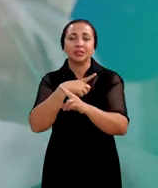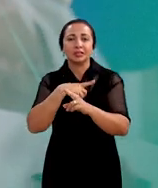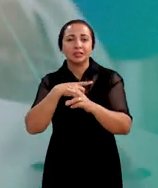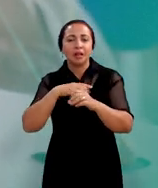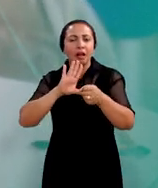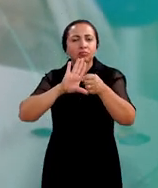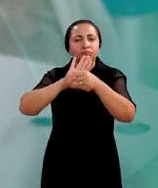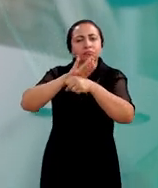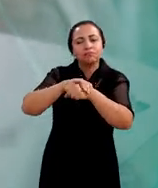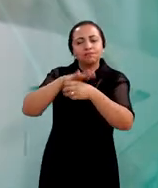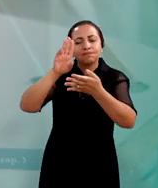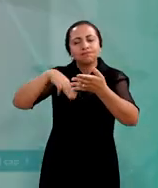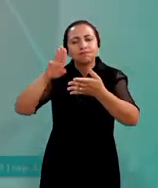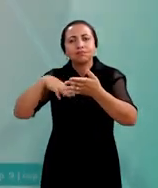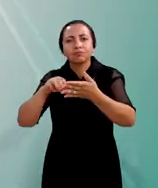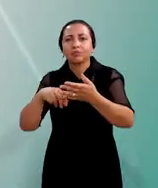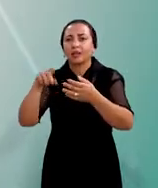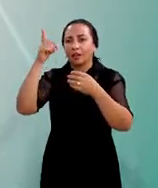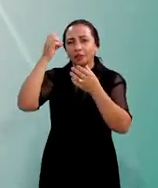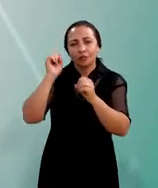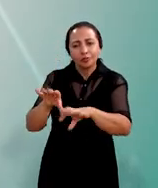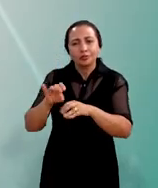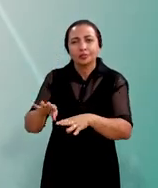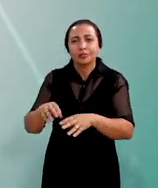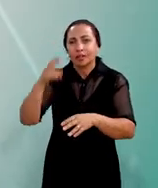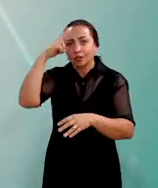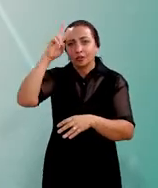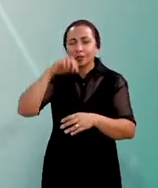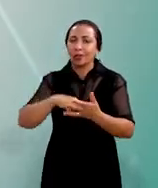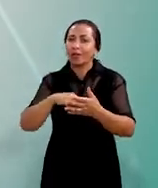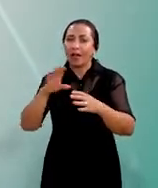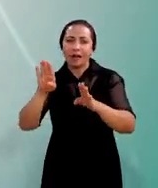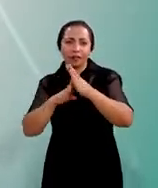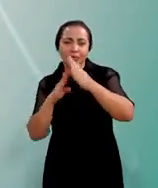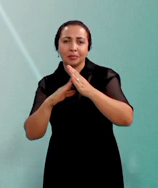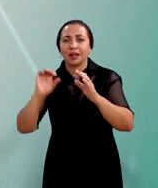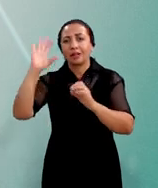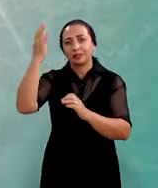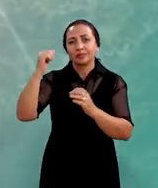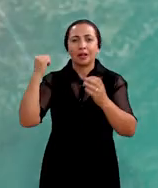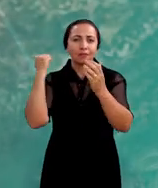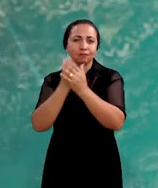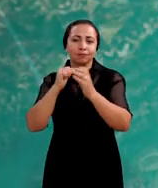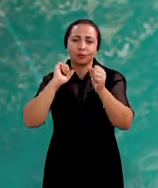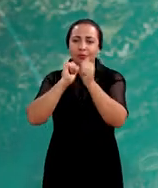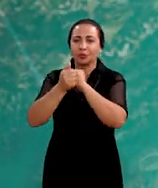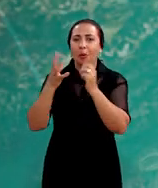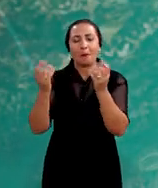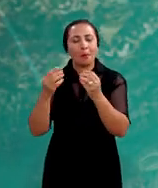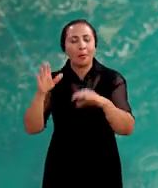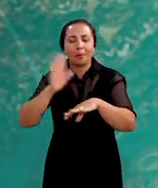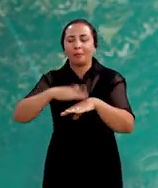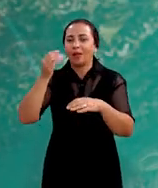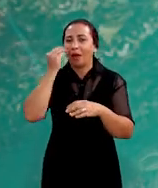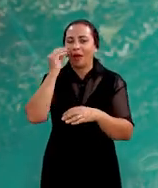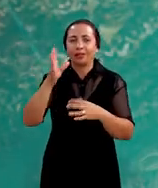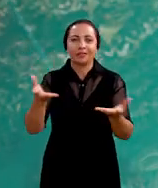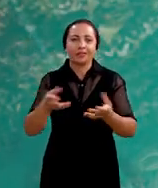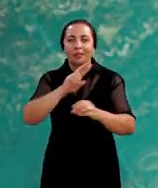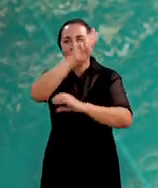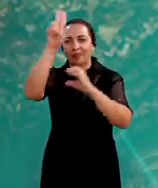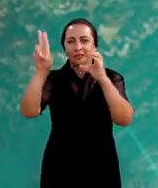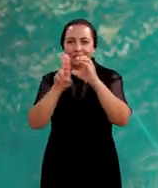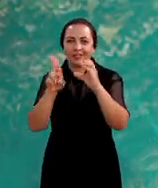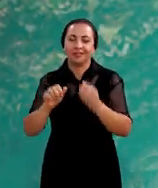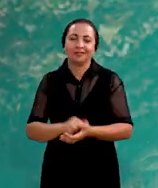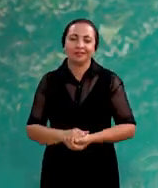Bahia, um material didático que mistura fatos históricos a momentos marcantes do futebol. Isso e muito mais você confere